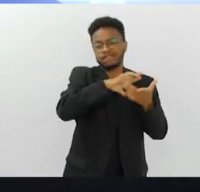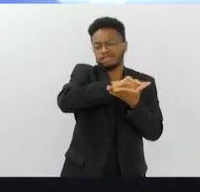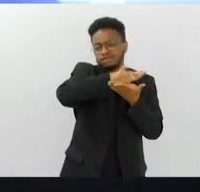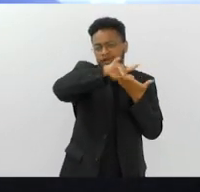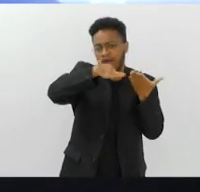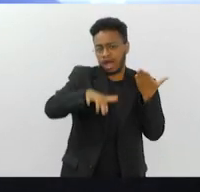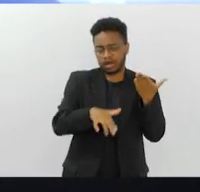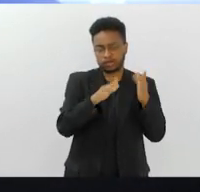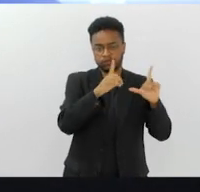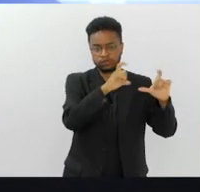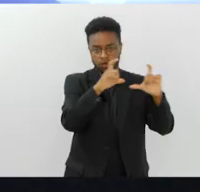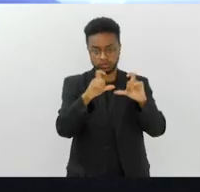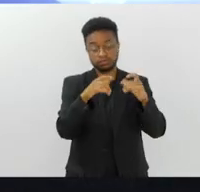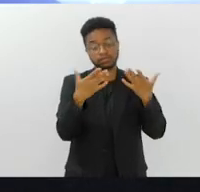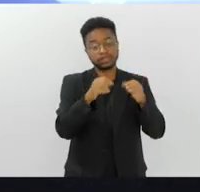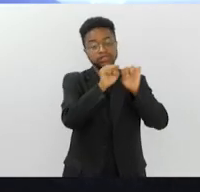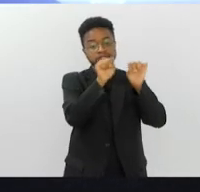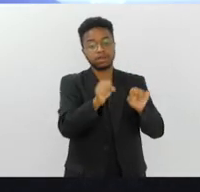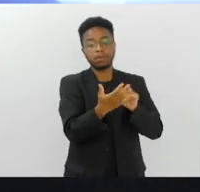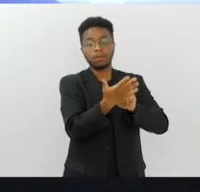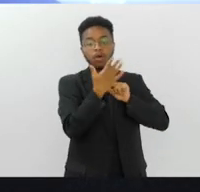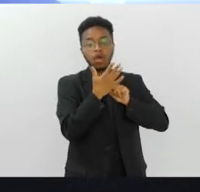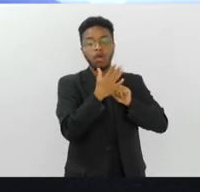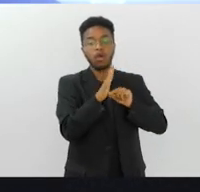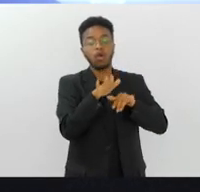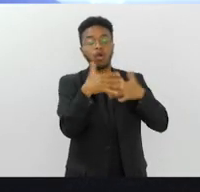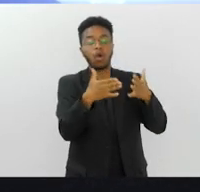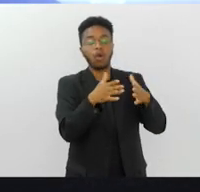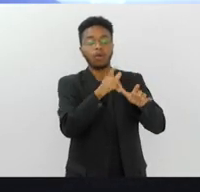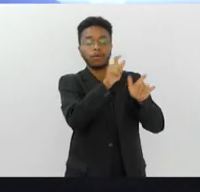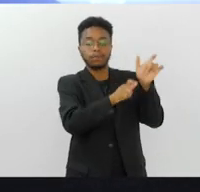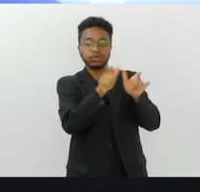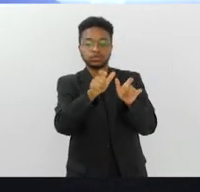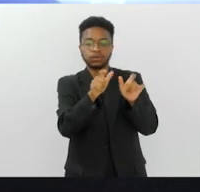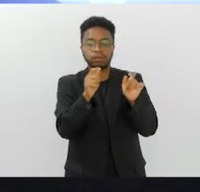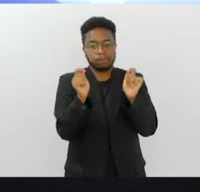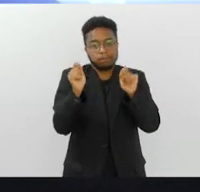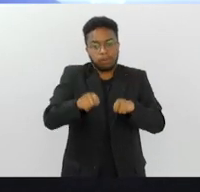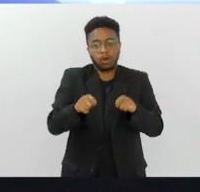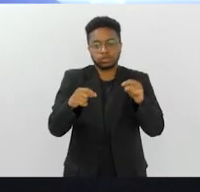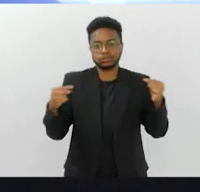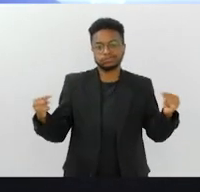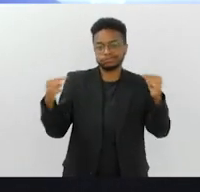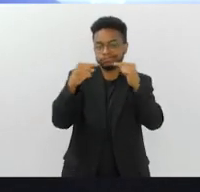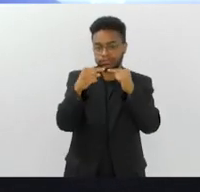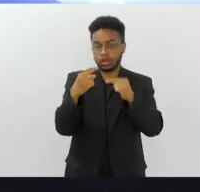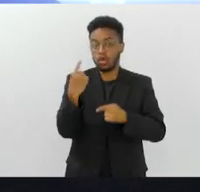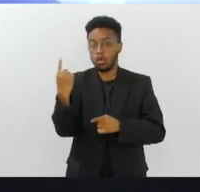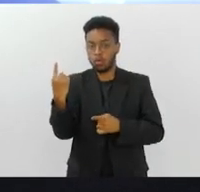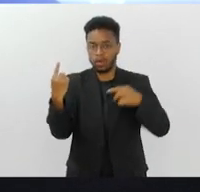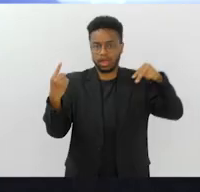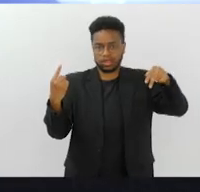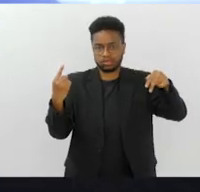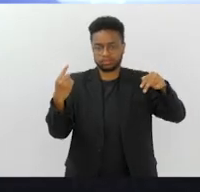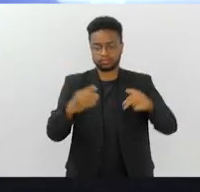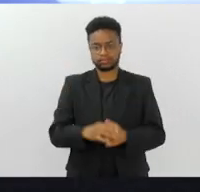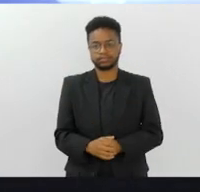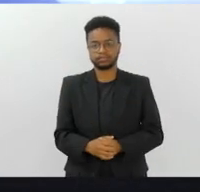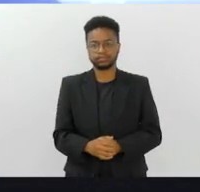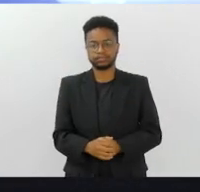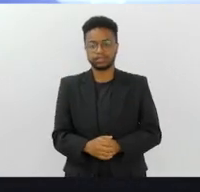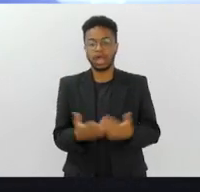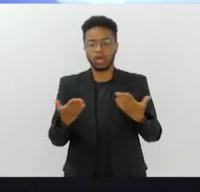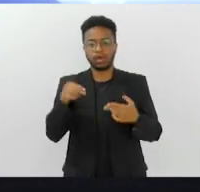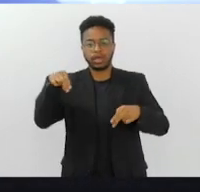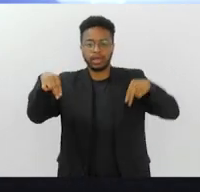fotos e aí o sistema vai me dizer quem daquele banco de dados é aquela pessoa isso é o um para N pode passar a próxima e o